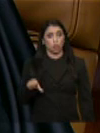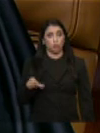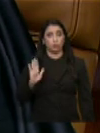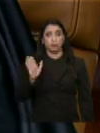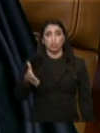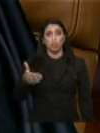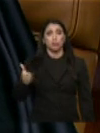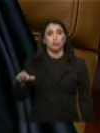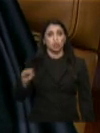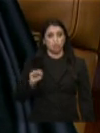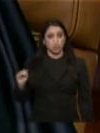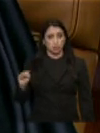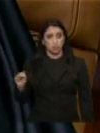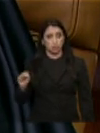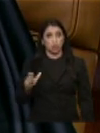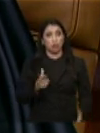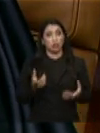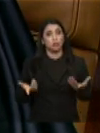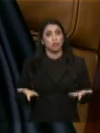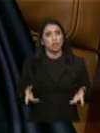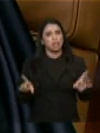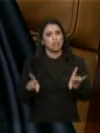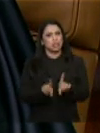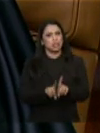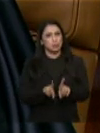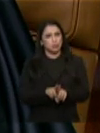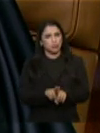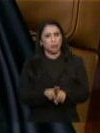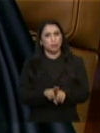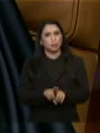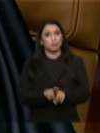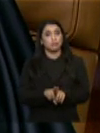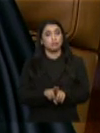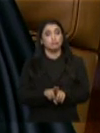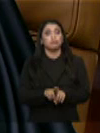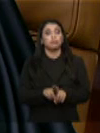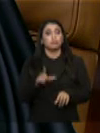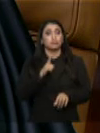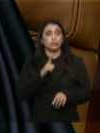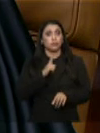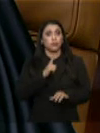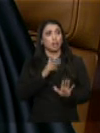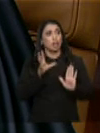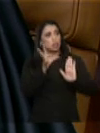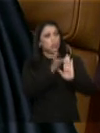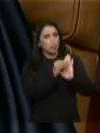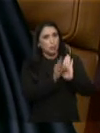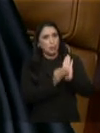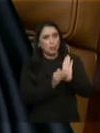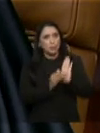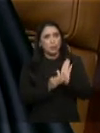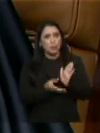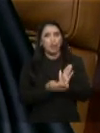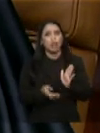7.689/88, assim como a inexistência de relação jurídica material a seu